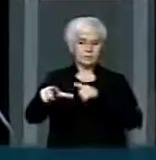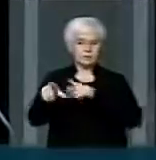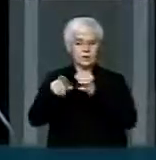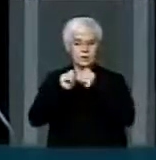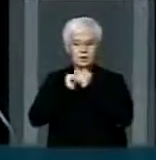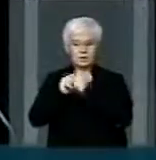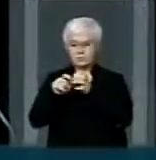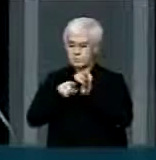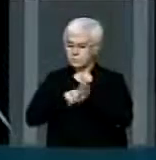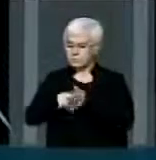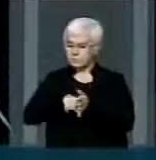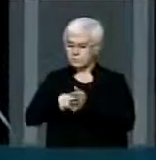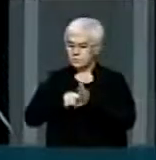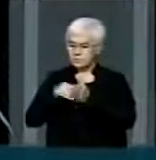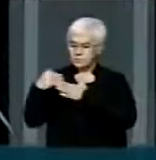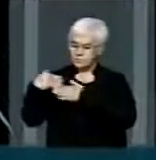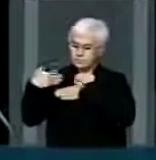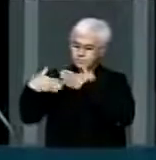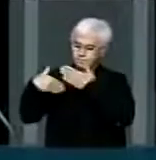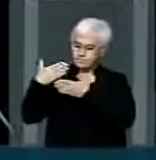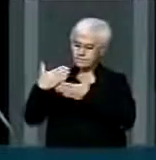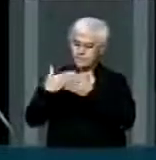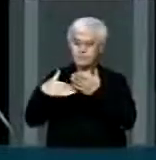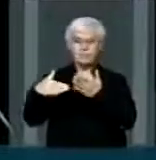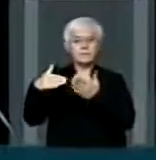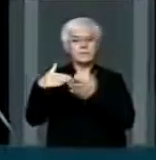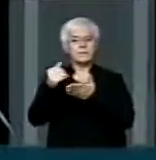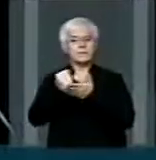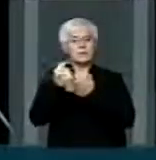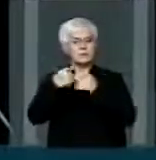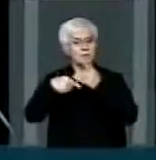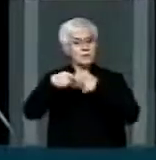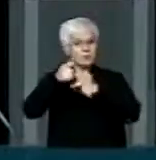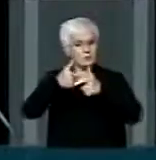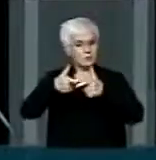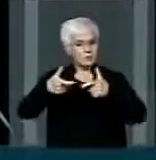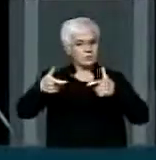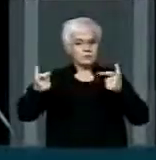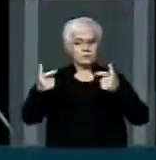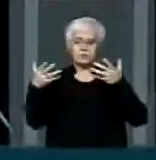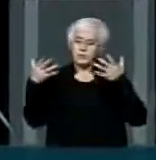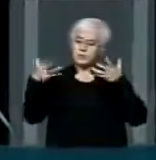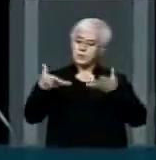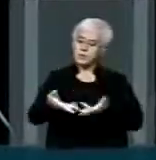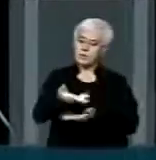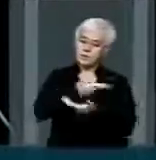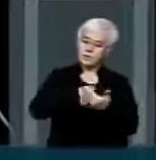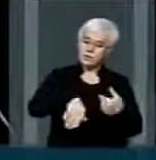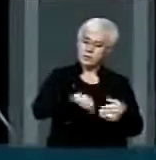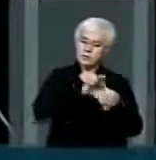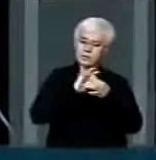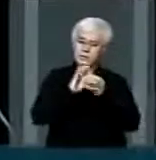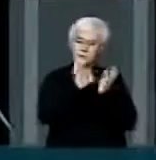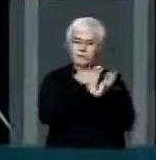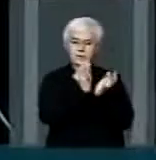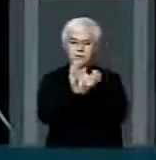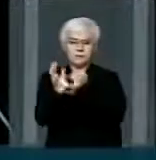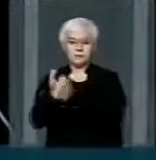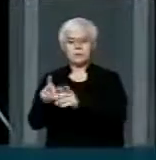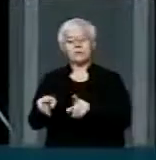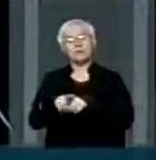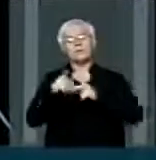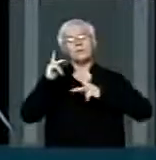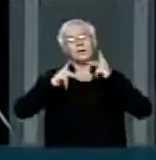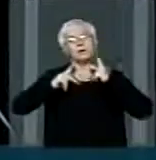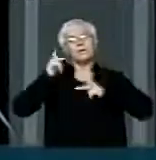acompanhando todo este desenvolvimento e envolvimento de segmentos e de políticas,